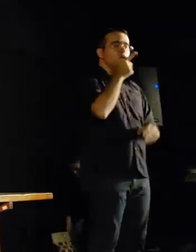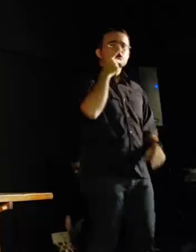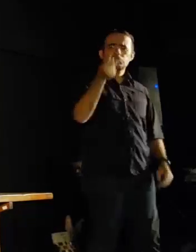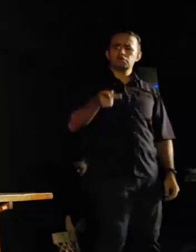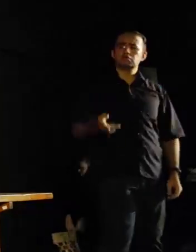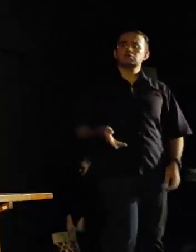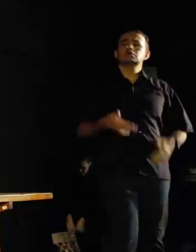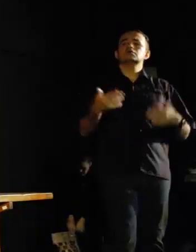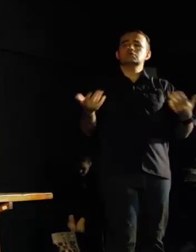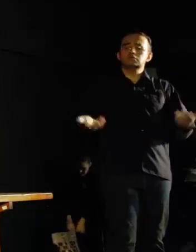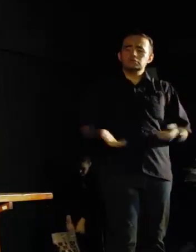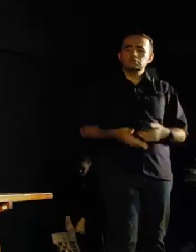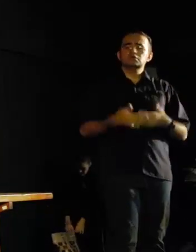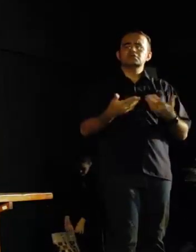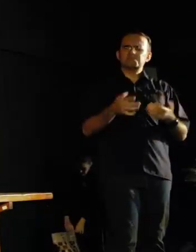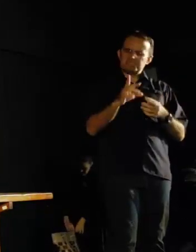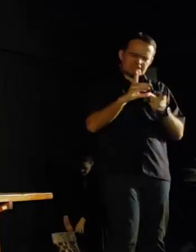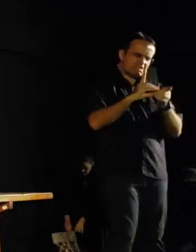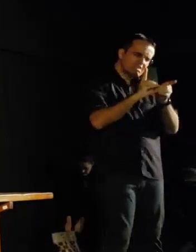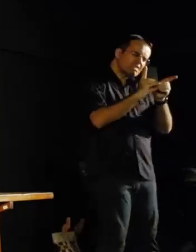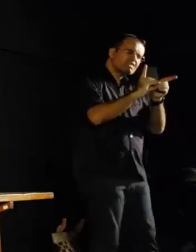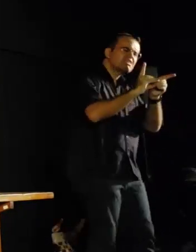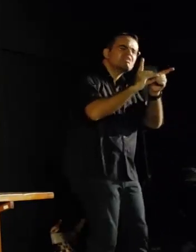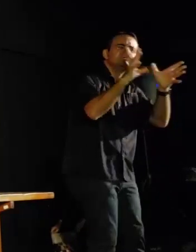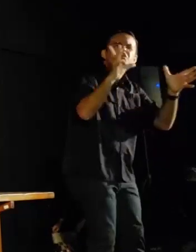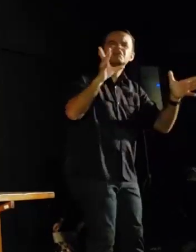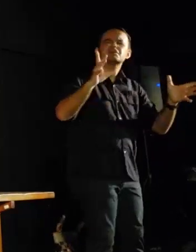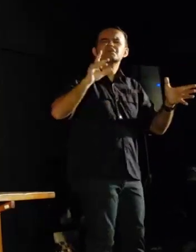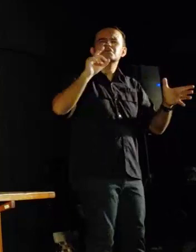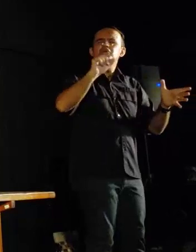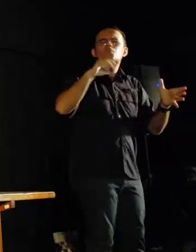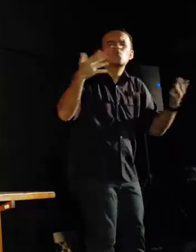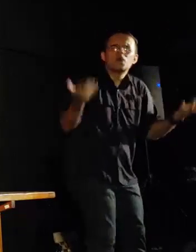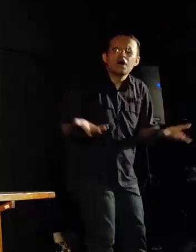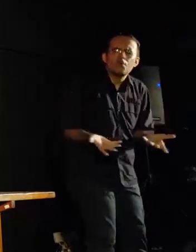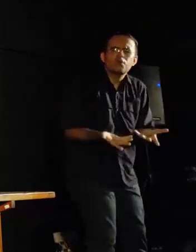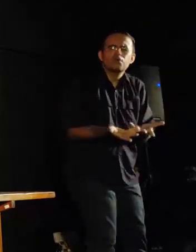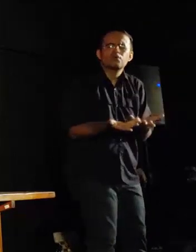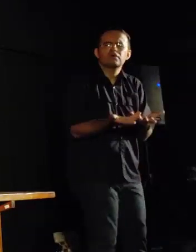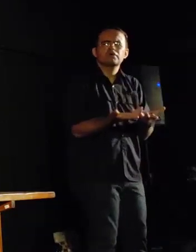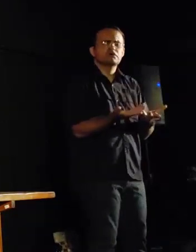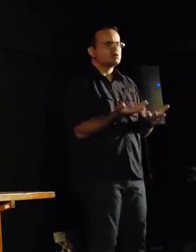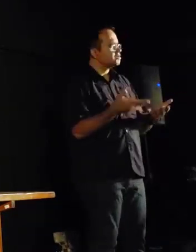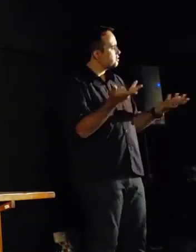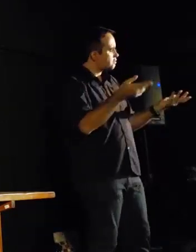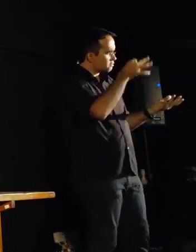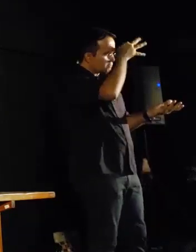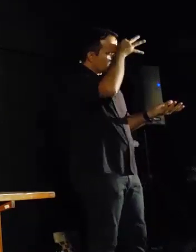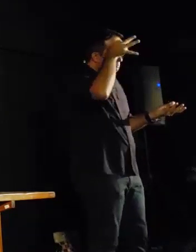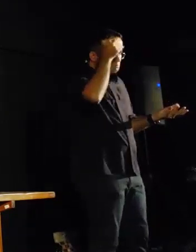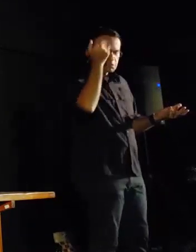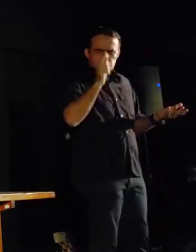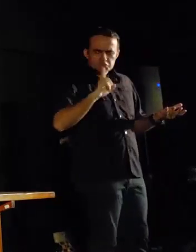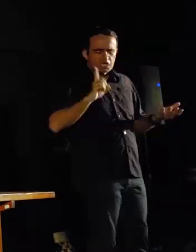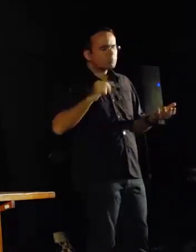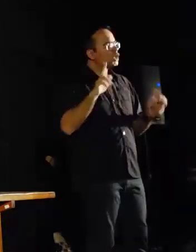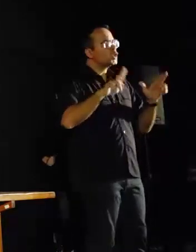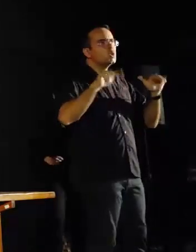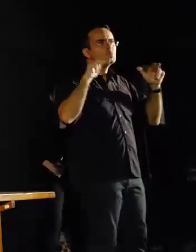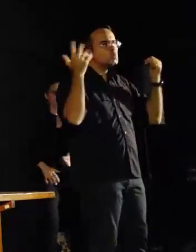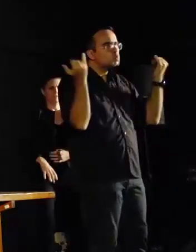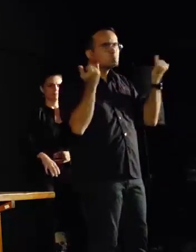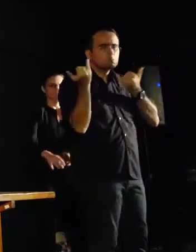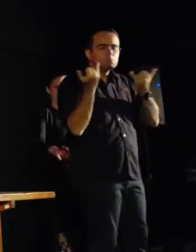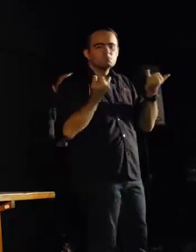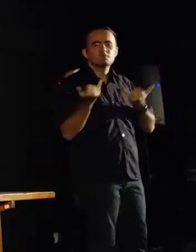falavam, democracia? Qual? Não sei de nada disso, não. Nunca ouvi falar. Né?